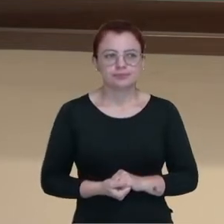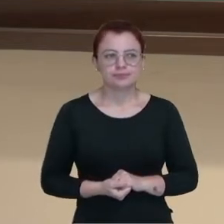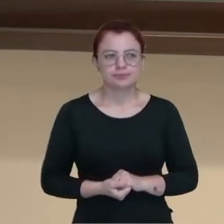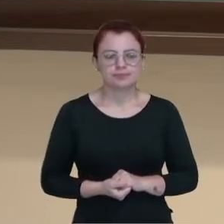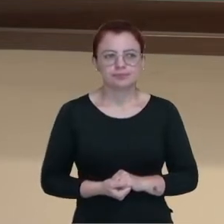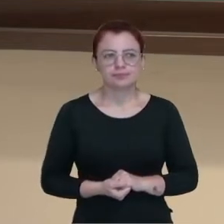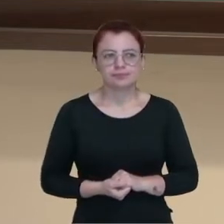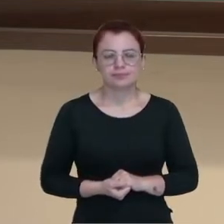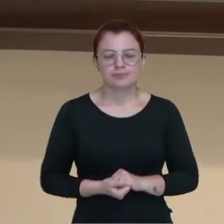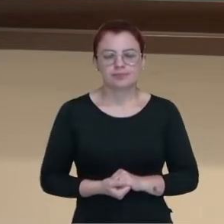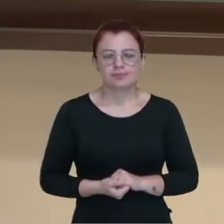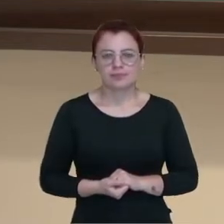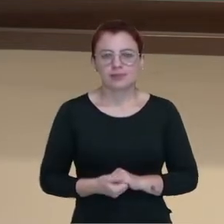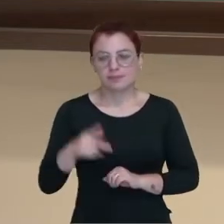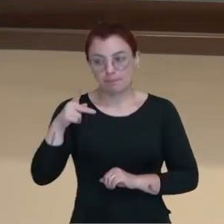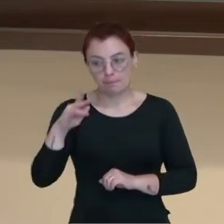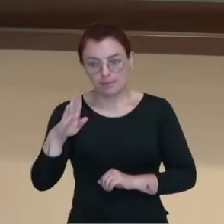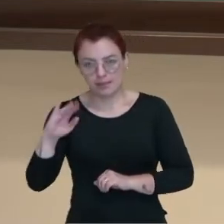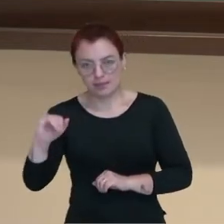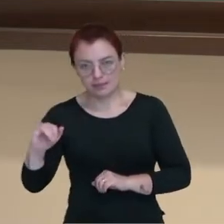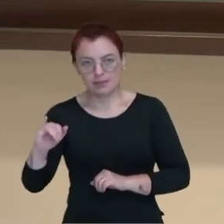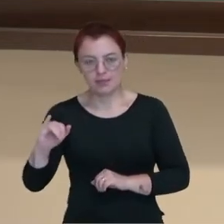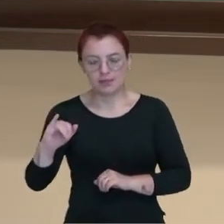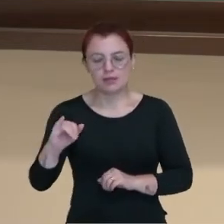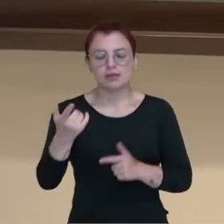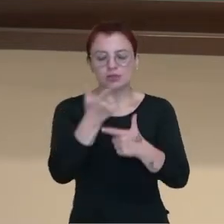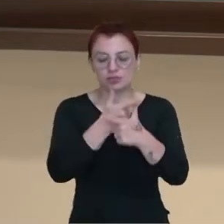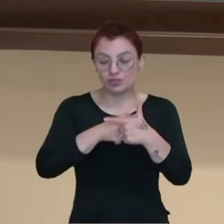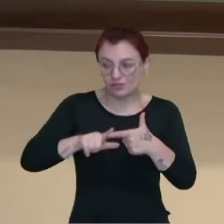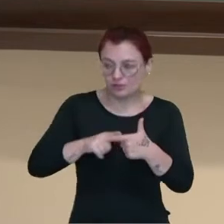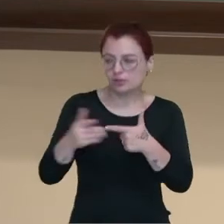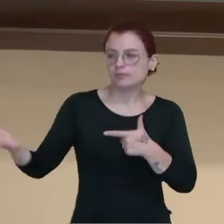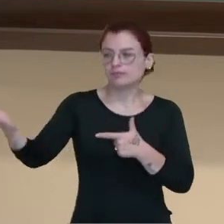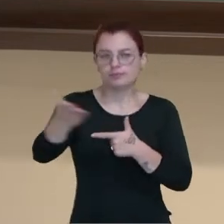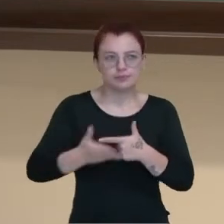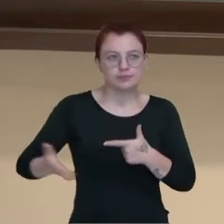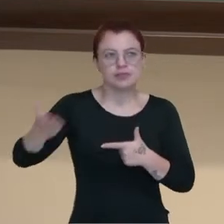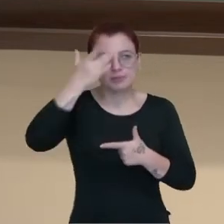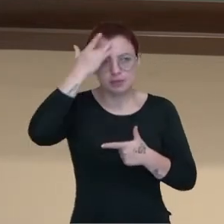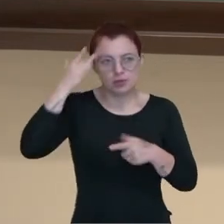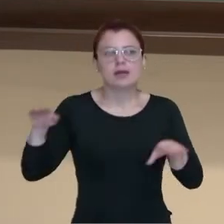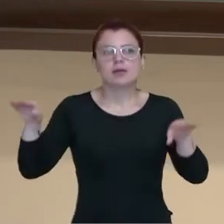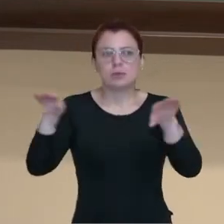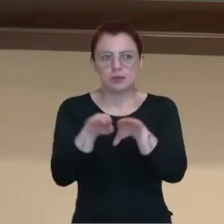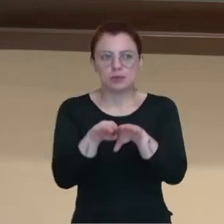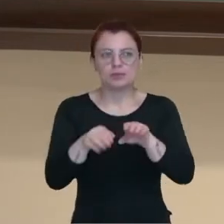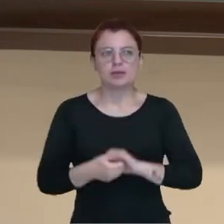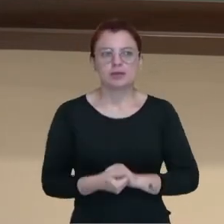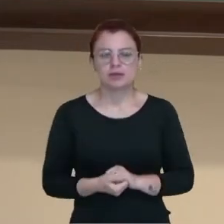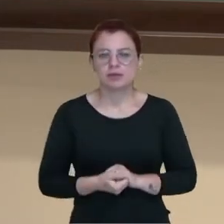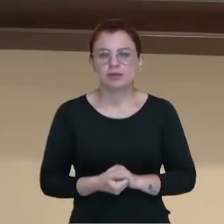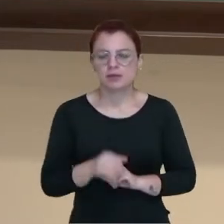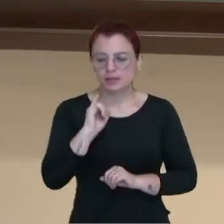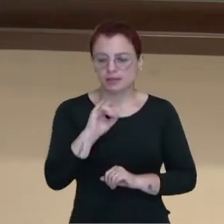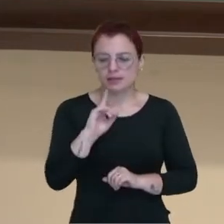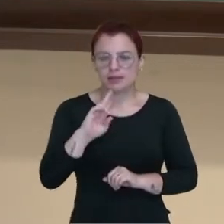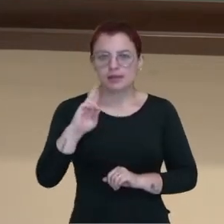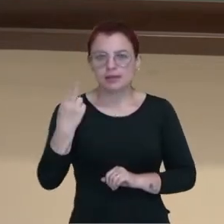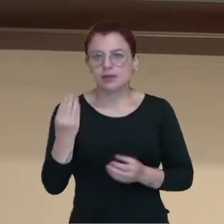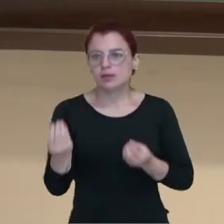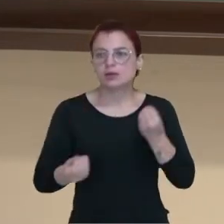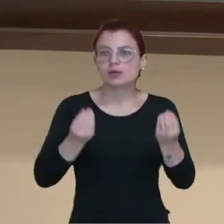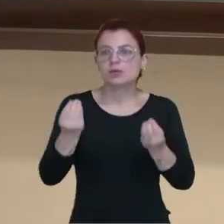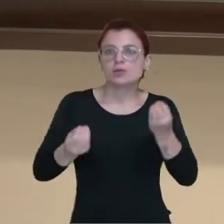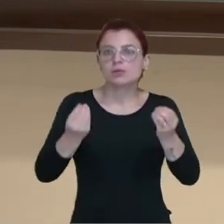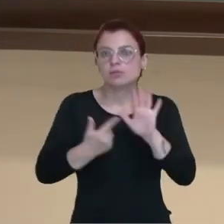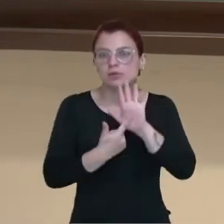PIB per capita, pessoal, é essa toda a riqueza dividido igualmente para cada brasileiro, ok? O IDH tenta mostrar como que